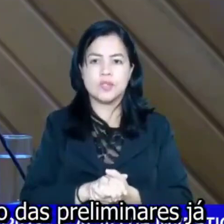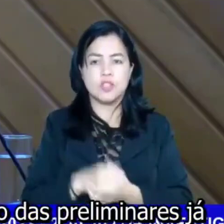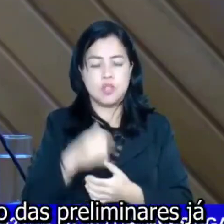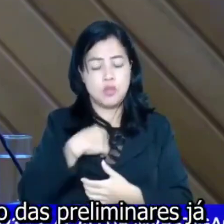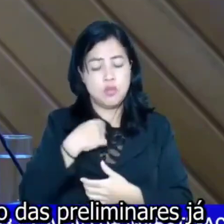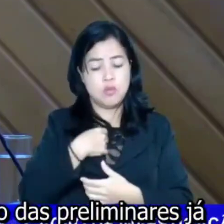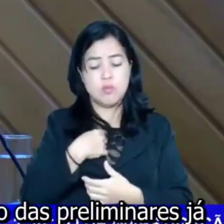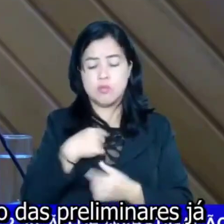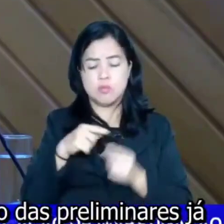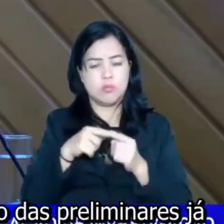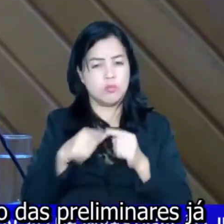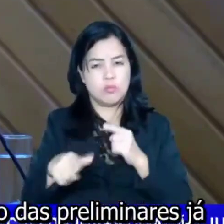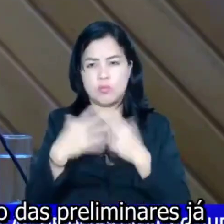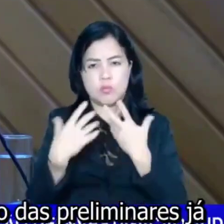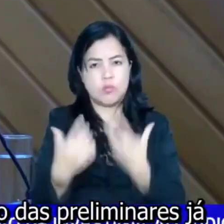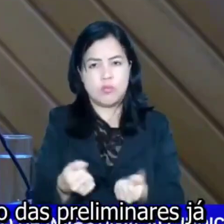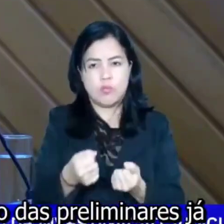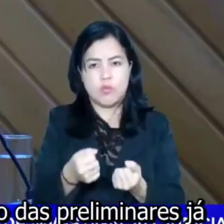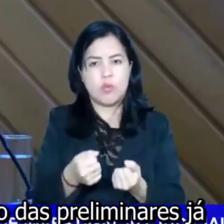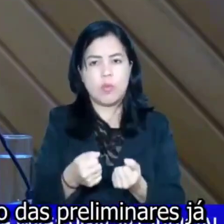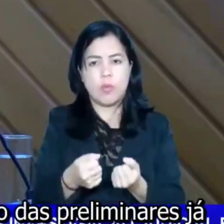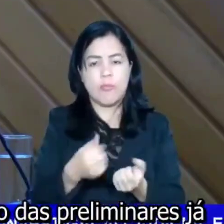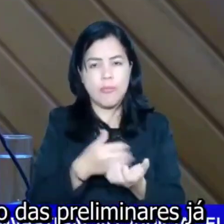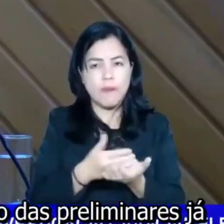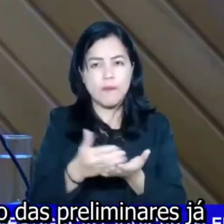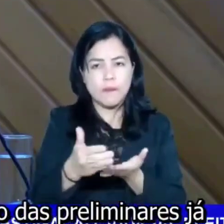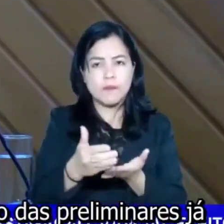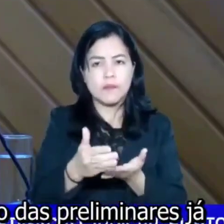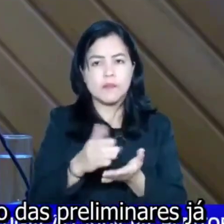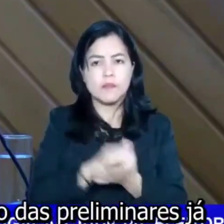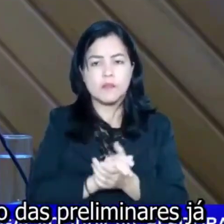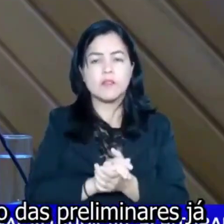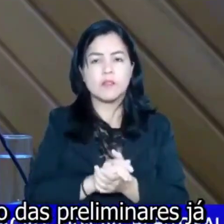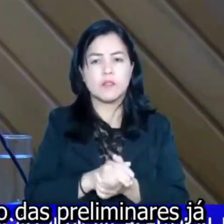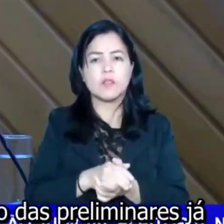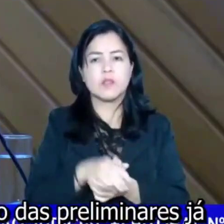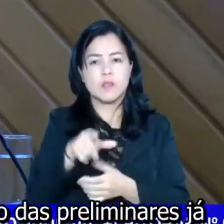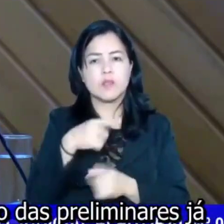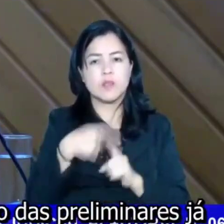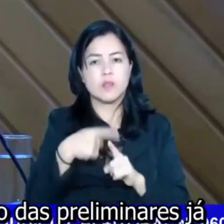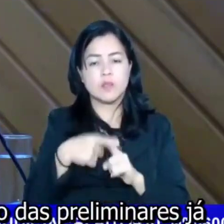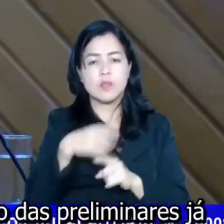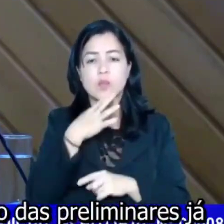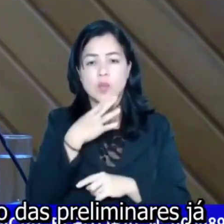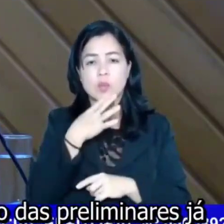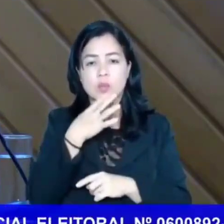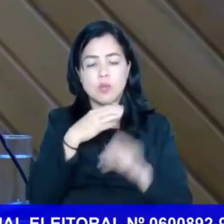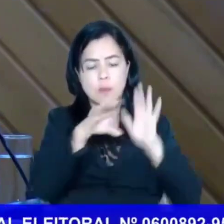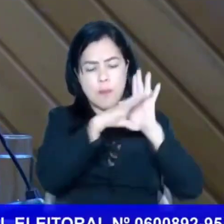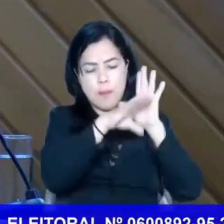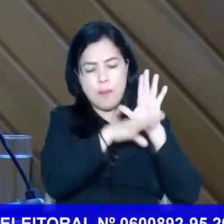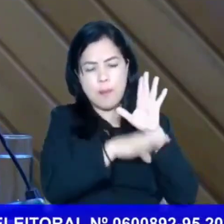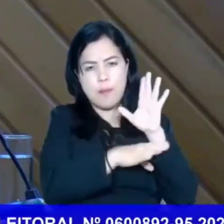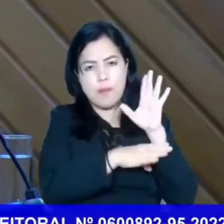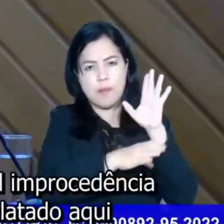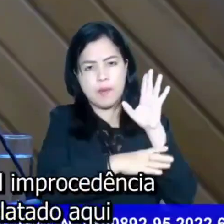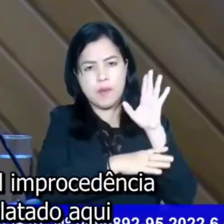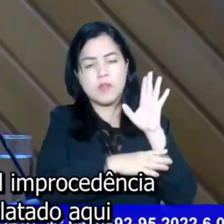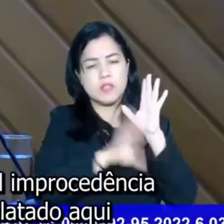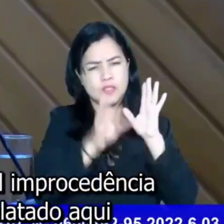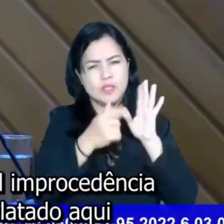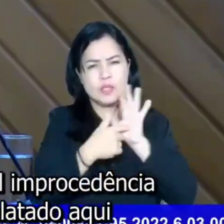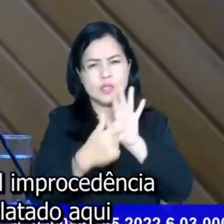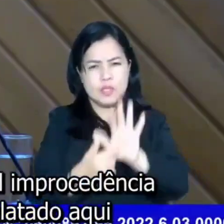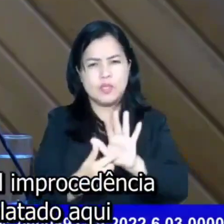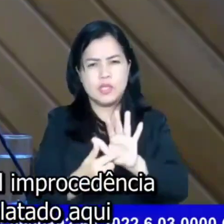eu pugno, né, inicialmente pela aplicação e conhecimento das preliminares já